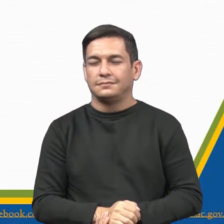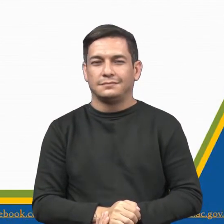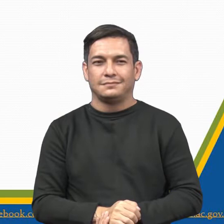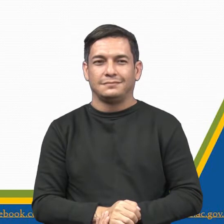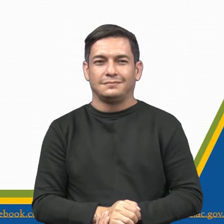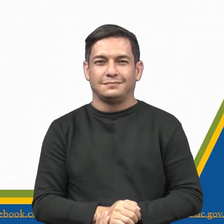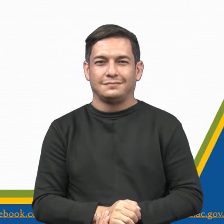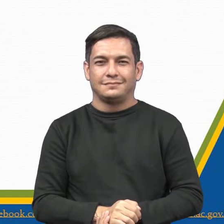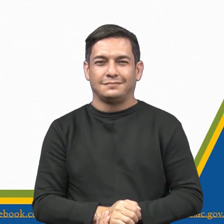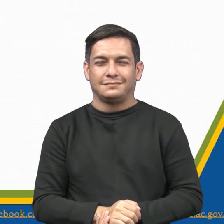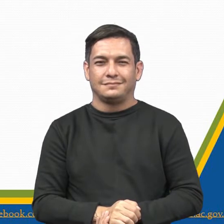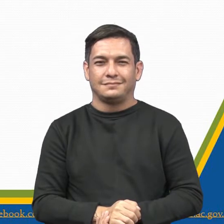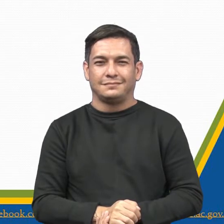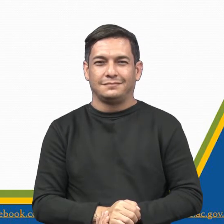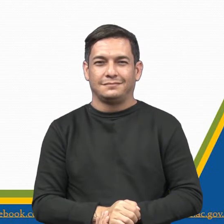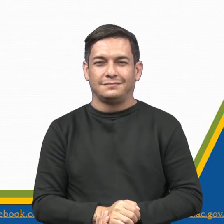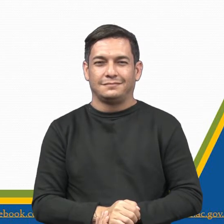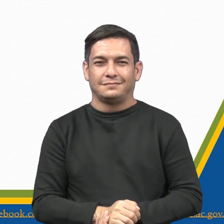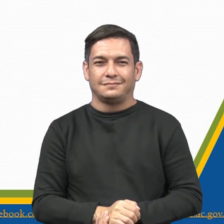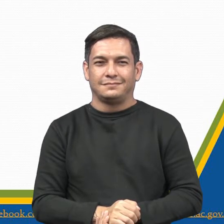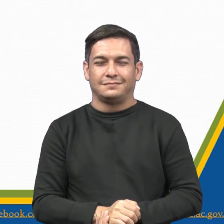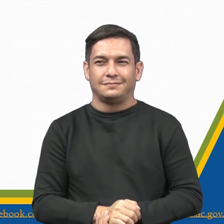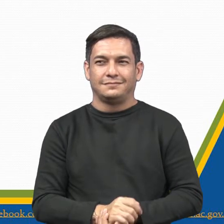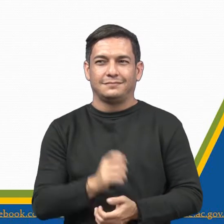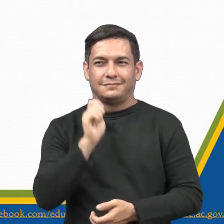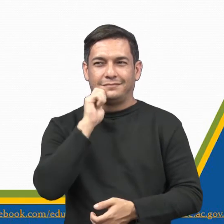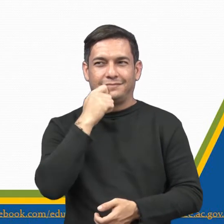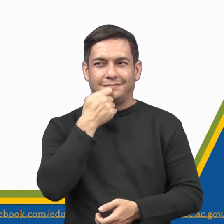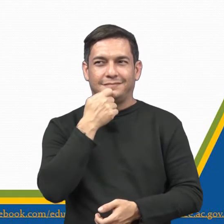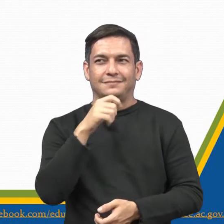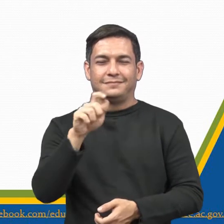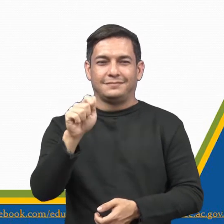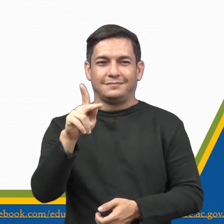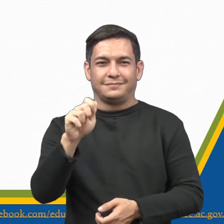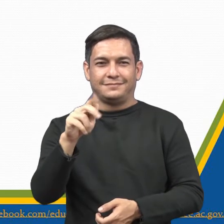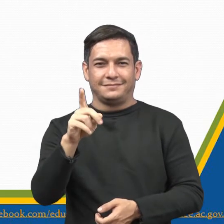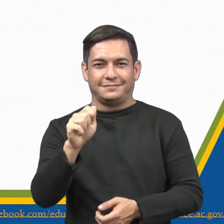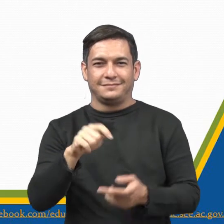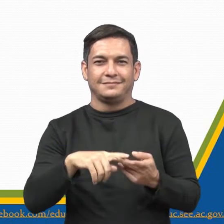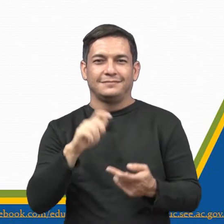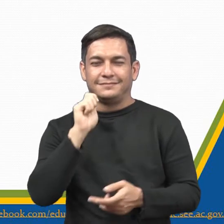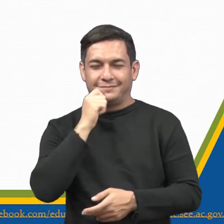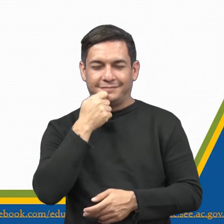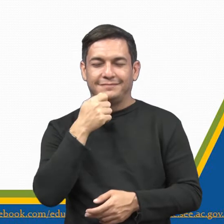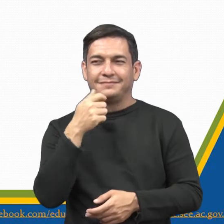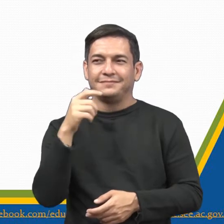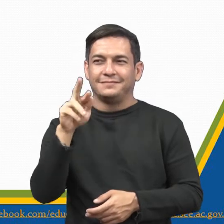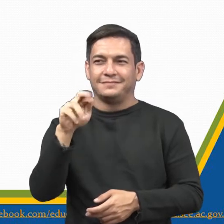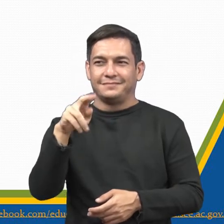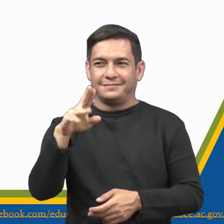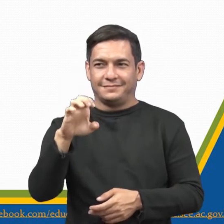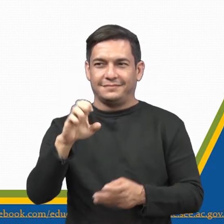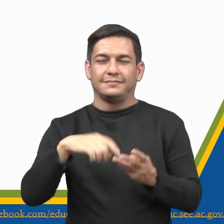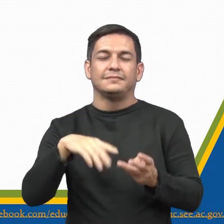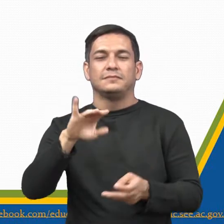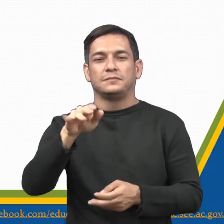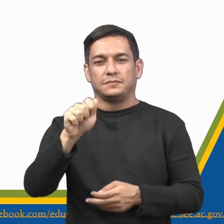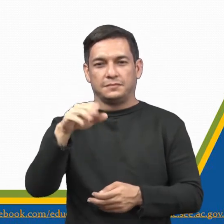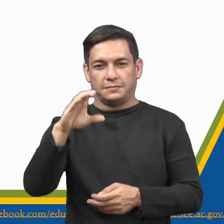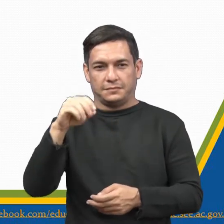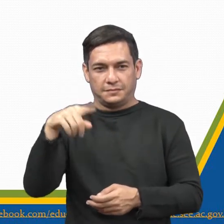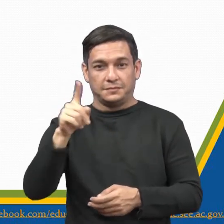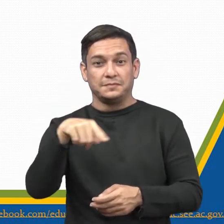Olha só, o pão aguado, pão francês e o jacó. São termos diferentes e vocês